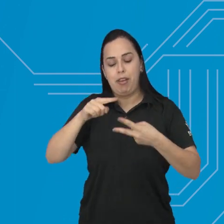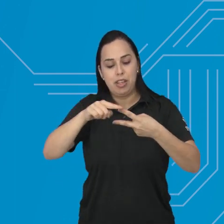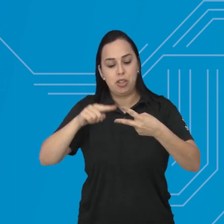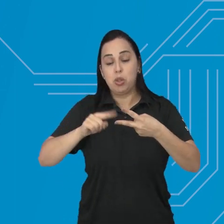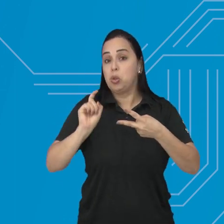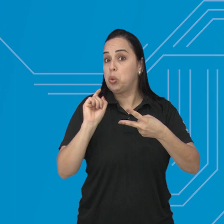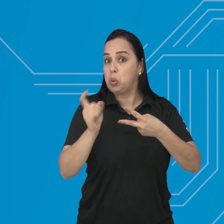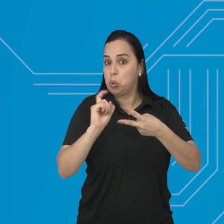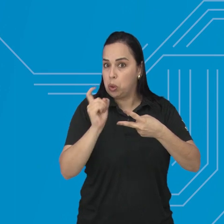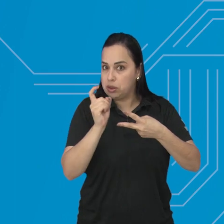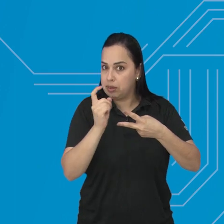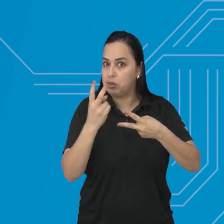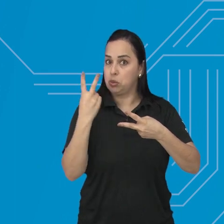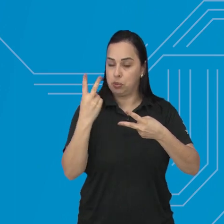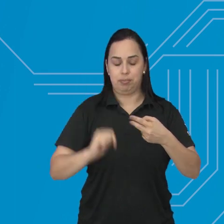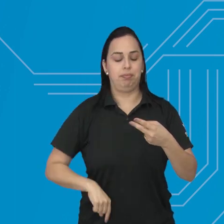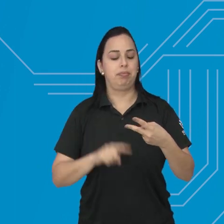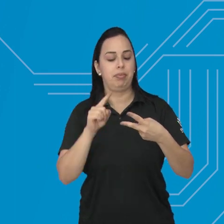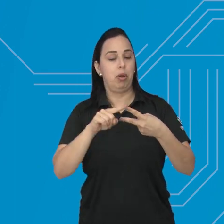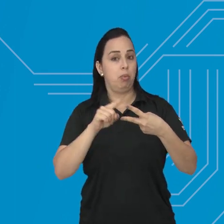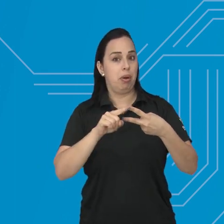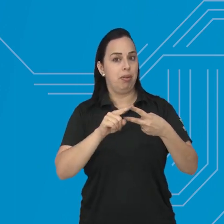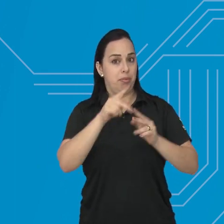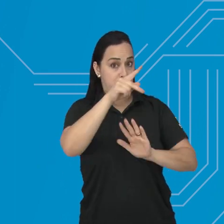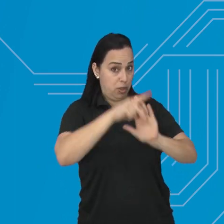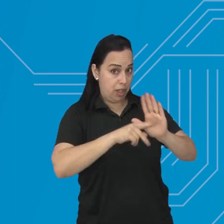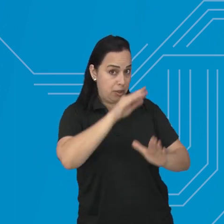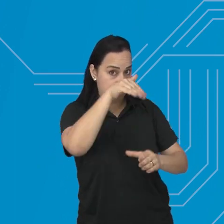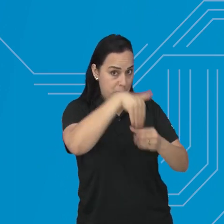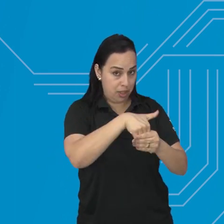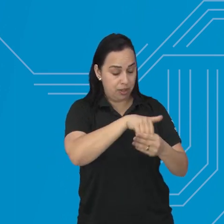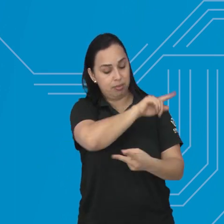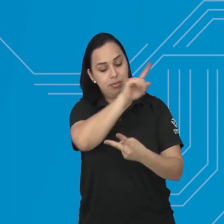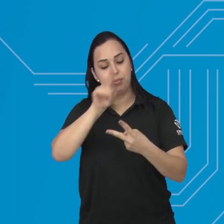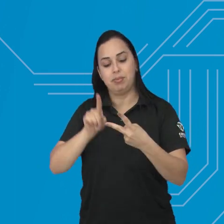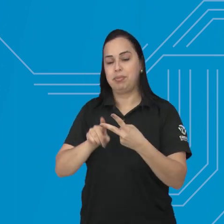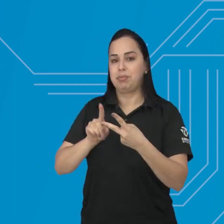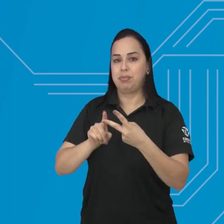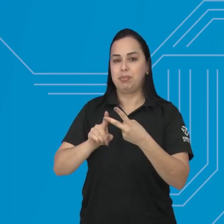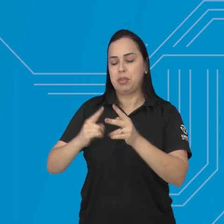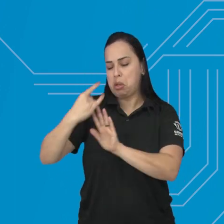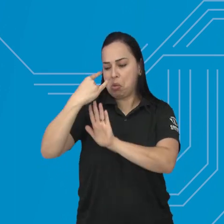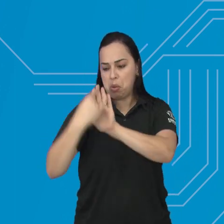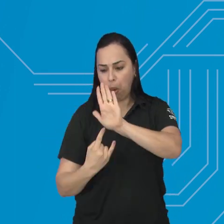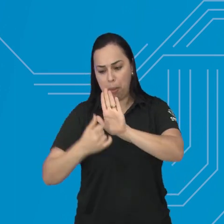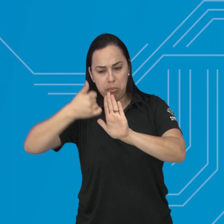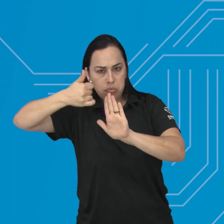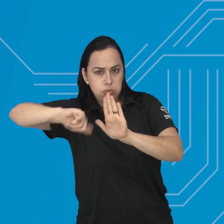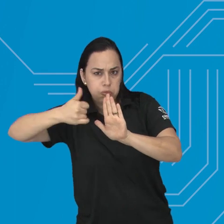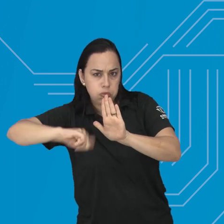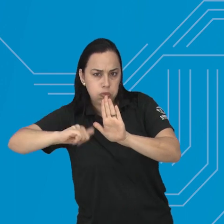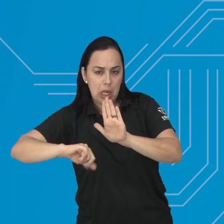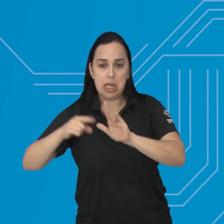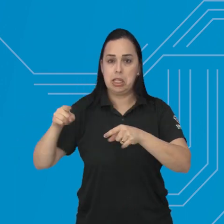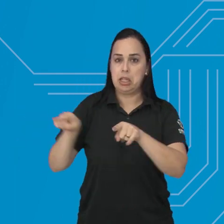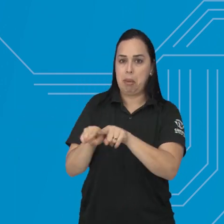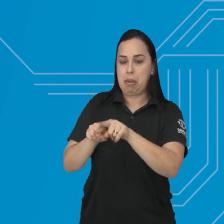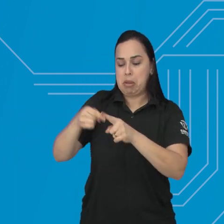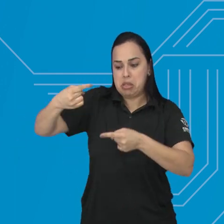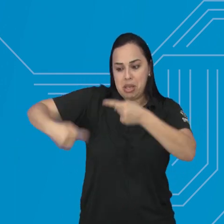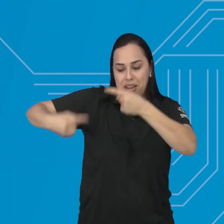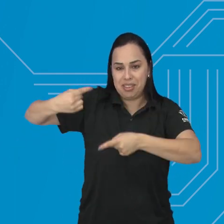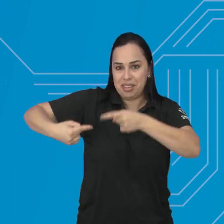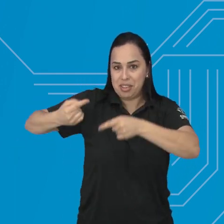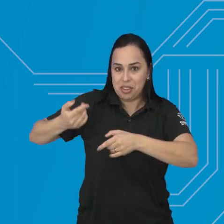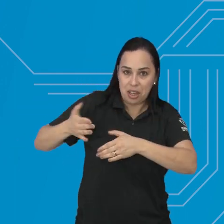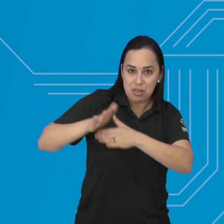2 sessões ordinárias, uma para a votação de projetos de lei e outra para a apreciação de documentos e debates de assuntos